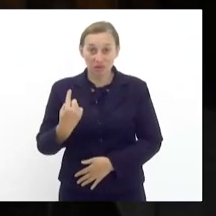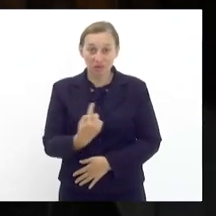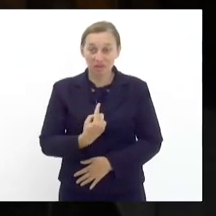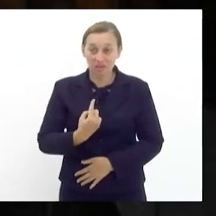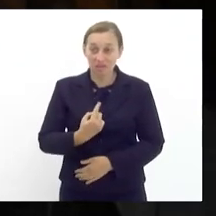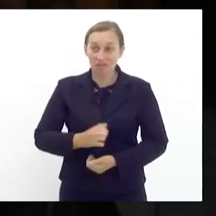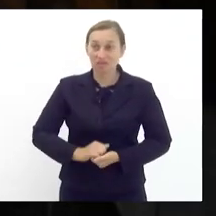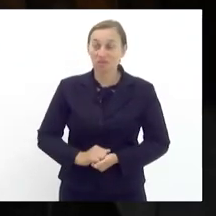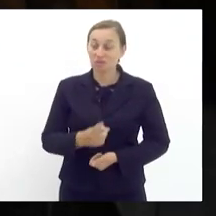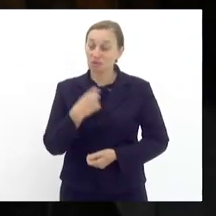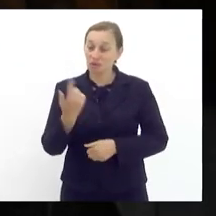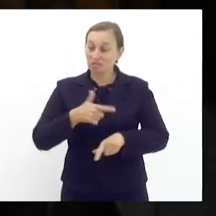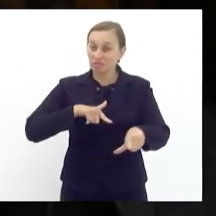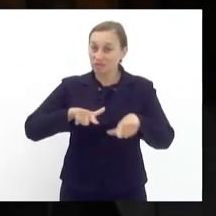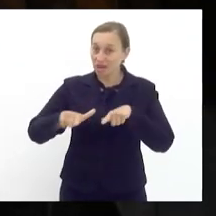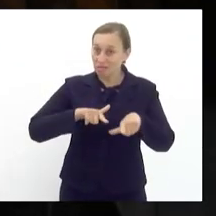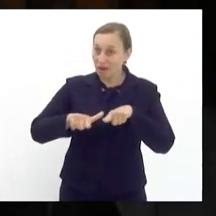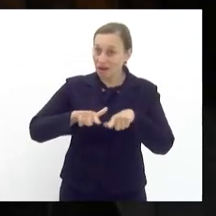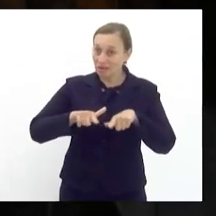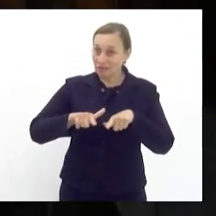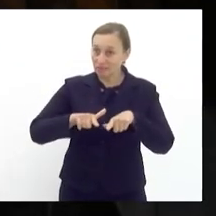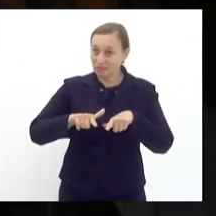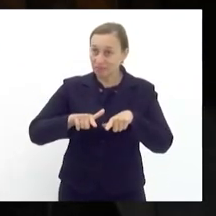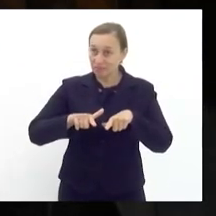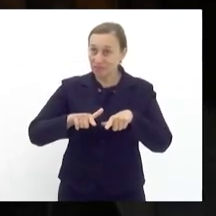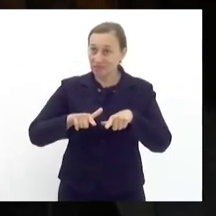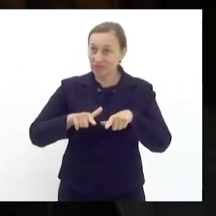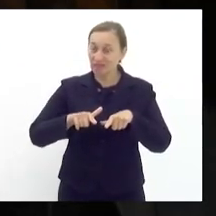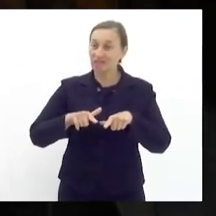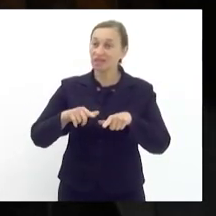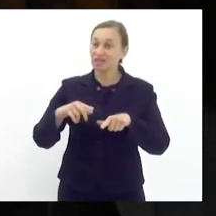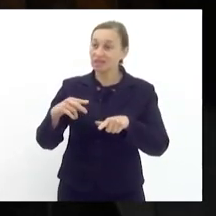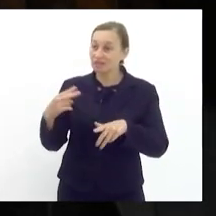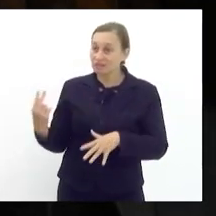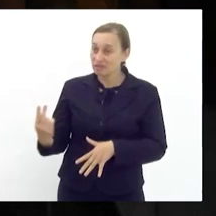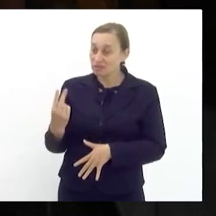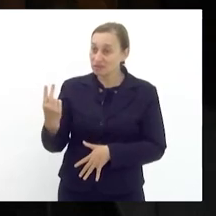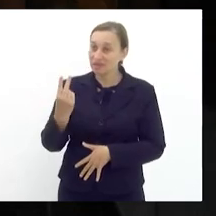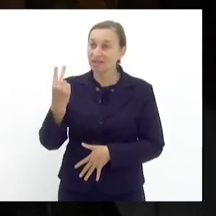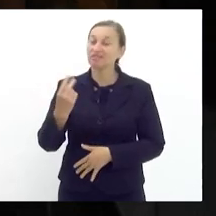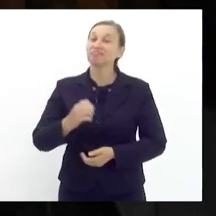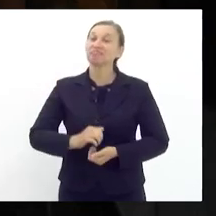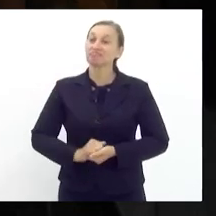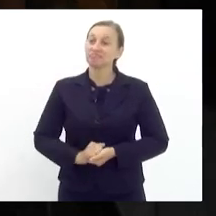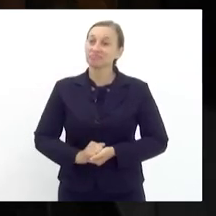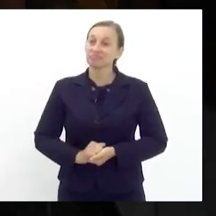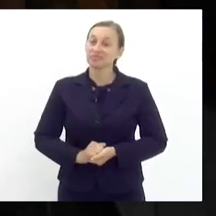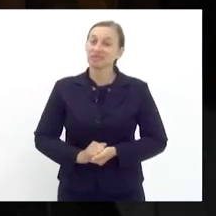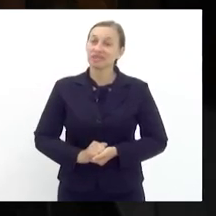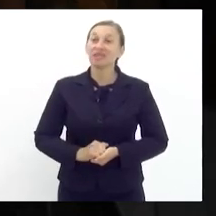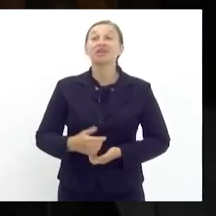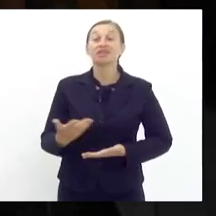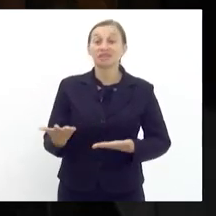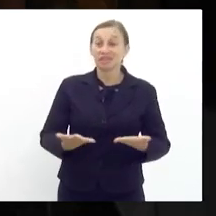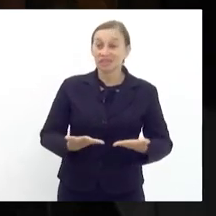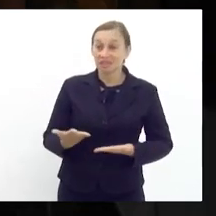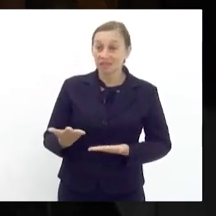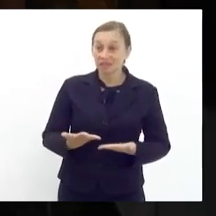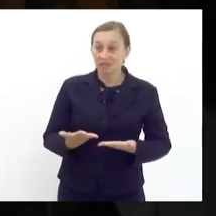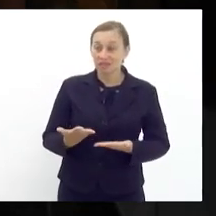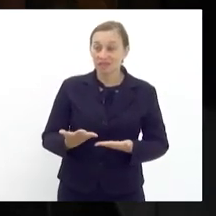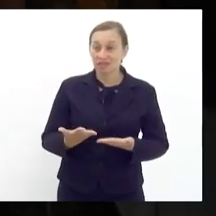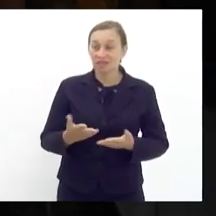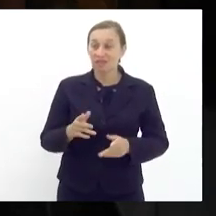nossos mandatos devem ser honrados e que devem servir a nossa